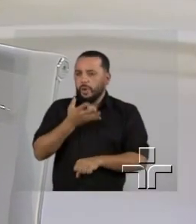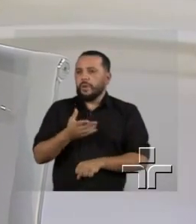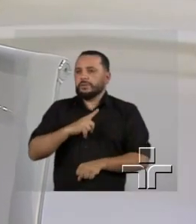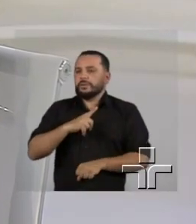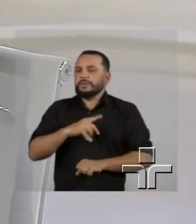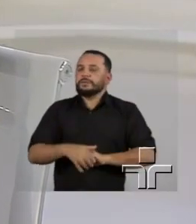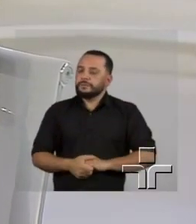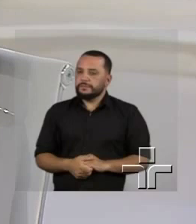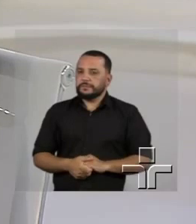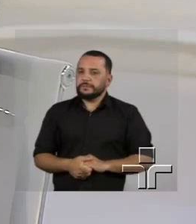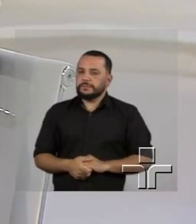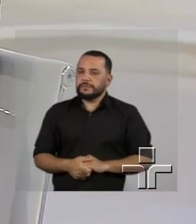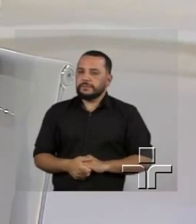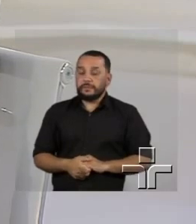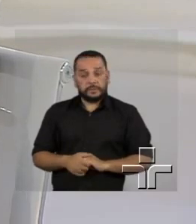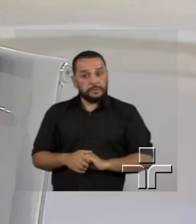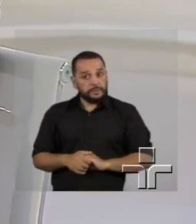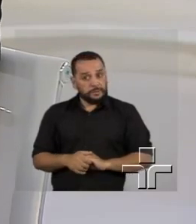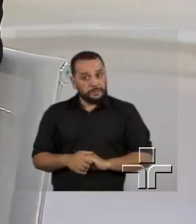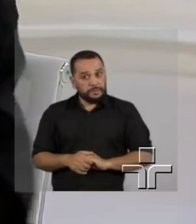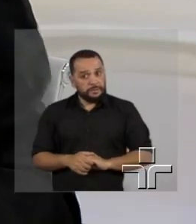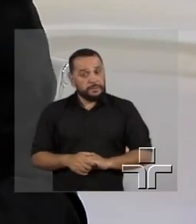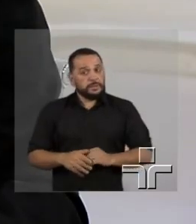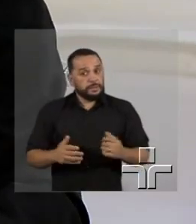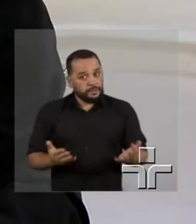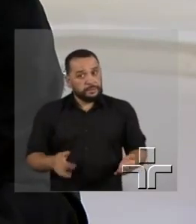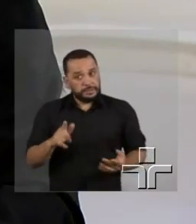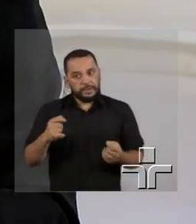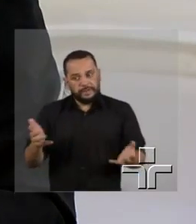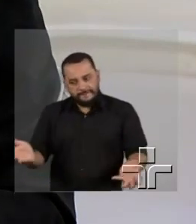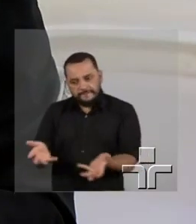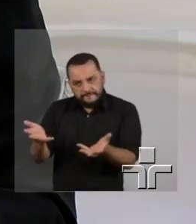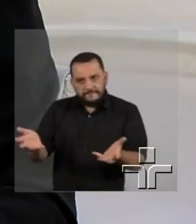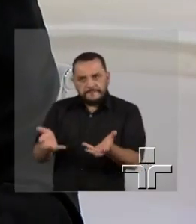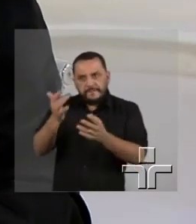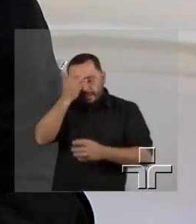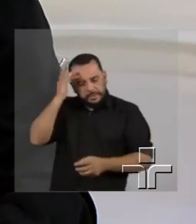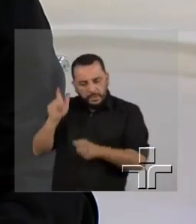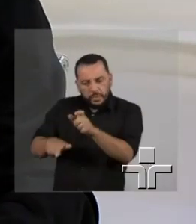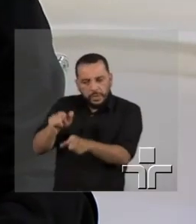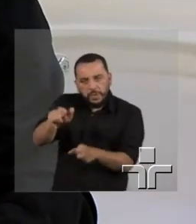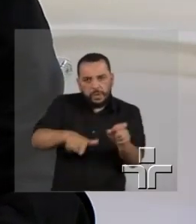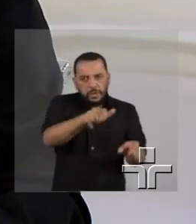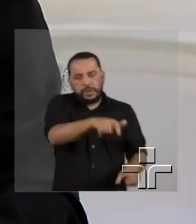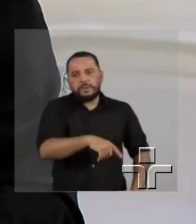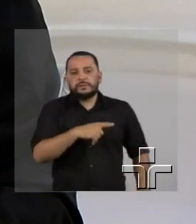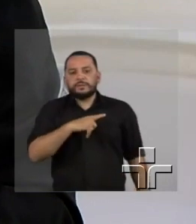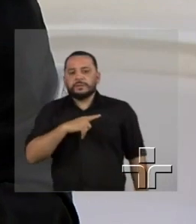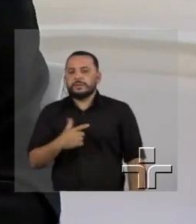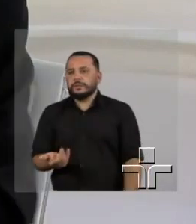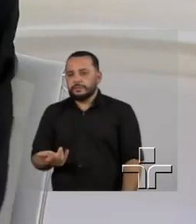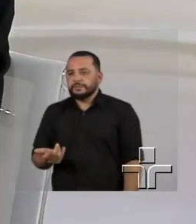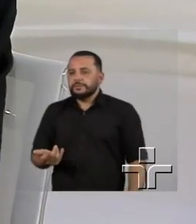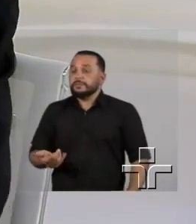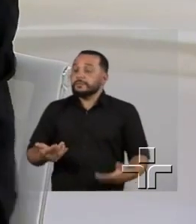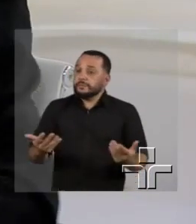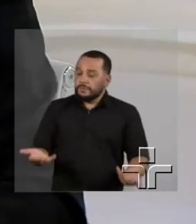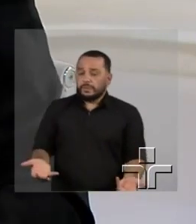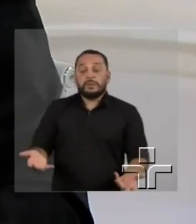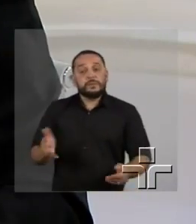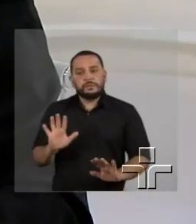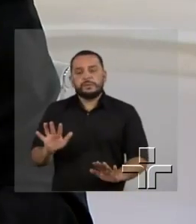ligados a uma agenda ambiental, tudo isso. Então, se você quer investimento, você também tem que estar, você quer investimentos internacionais,